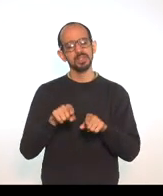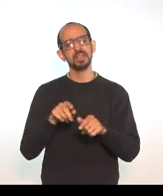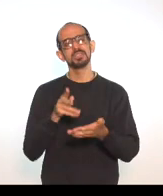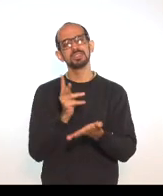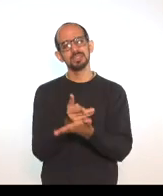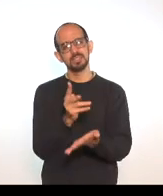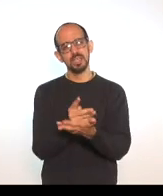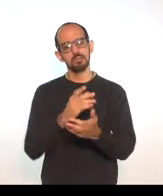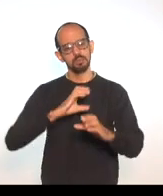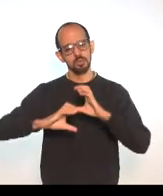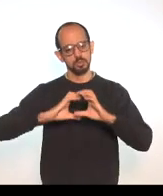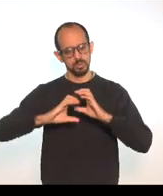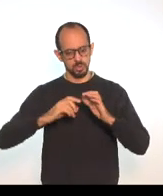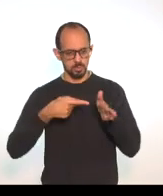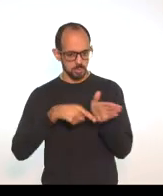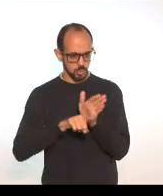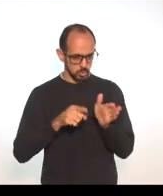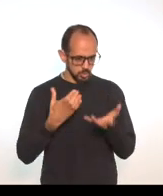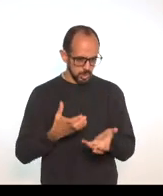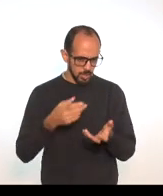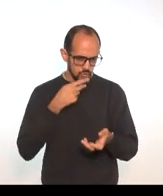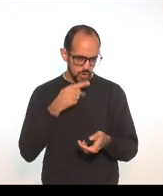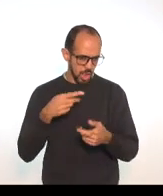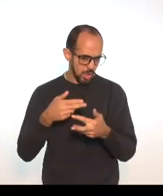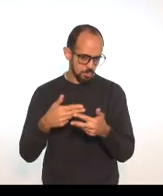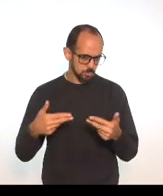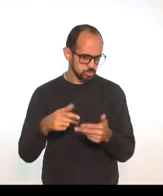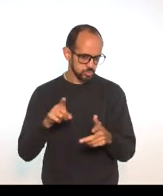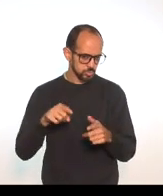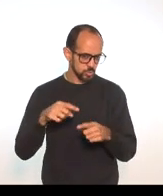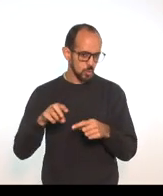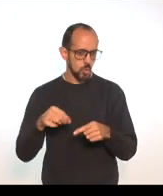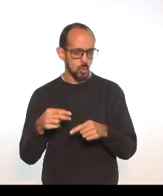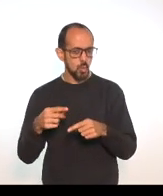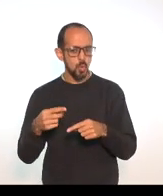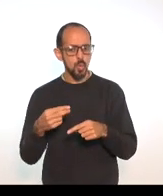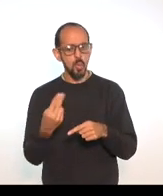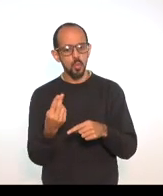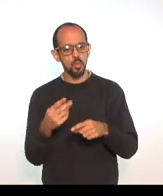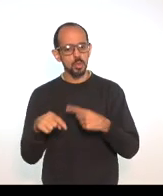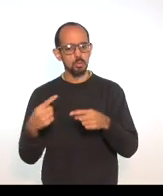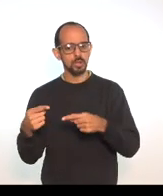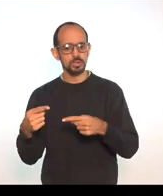outro o Doutor Maurício uma planta se deseja fazer observação nesse momento ou mais adiante